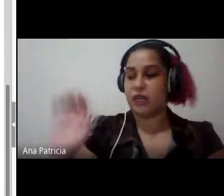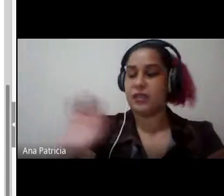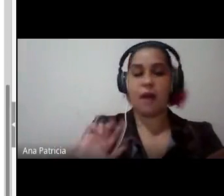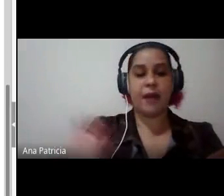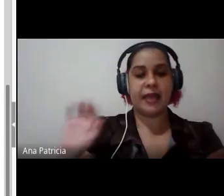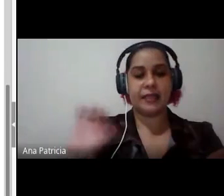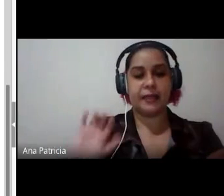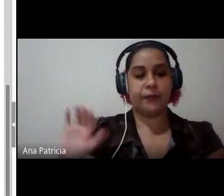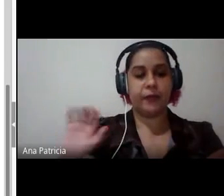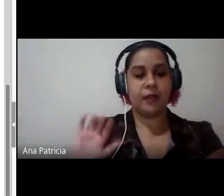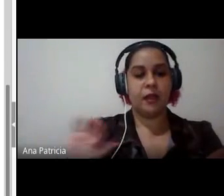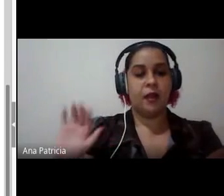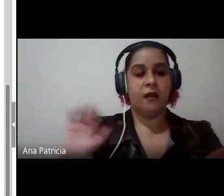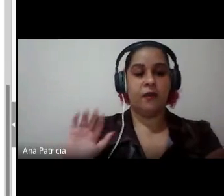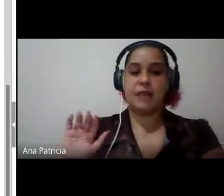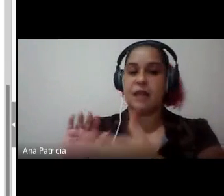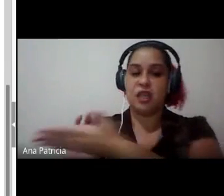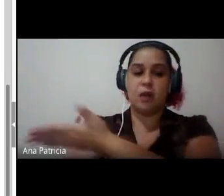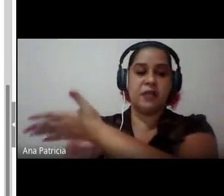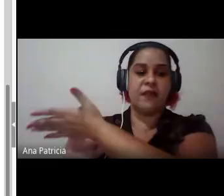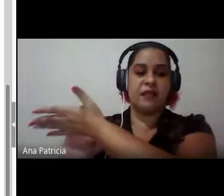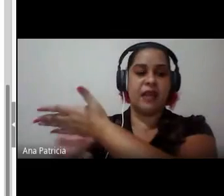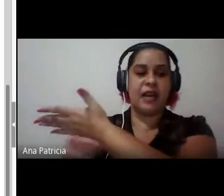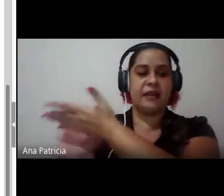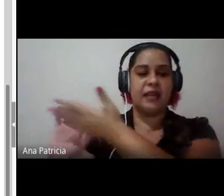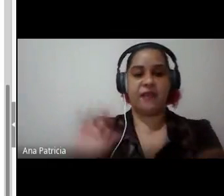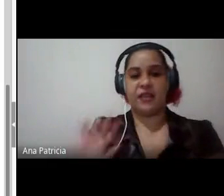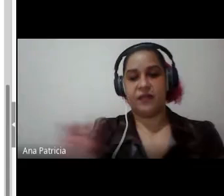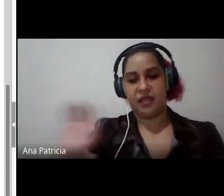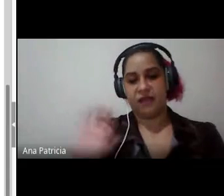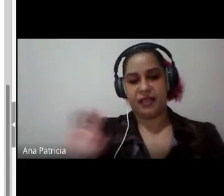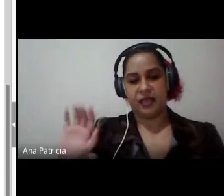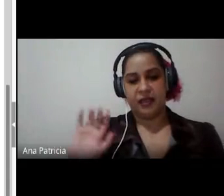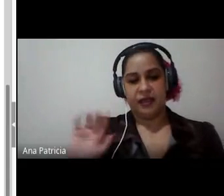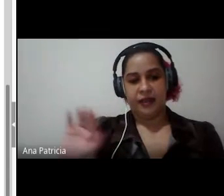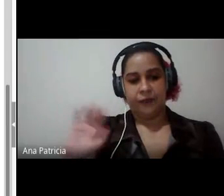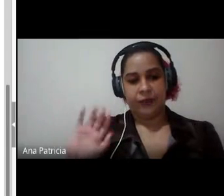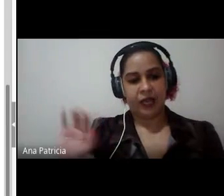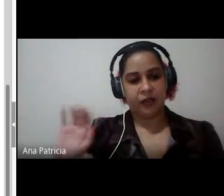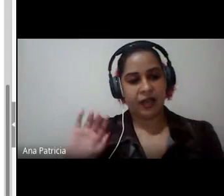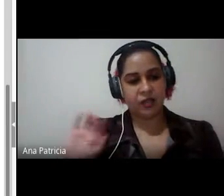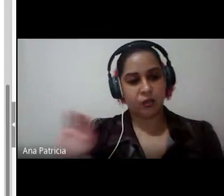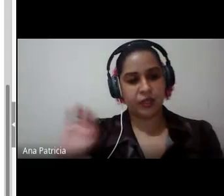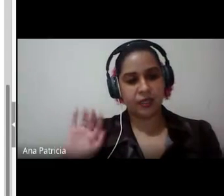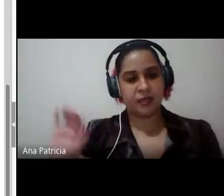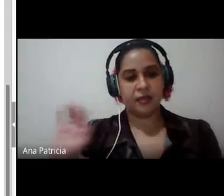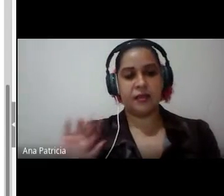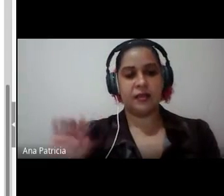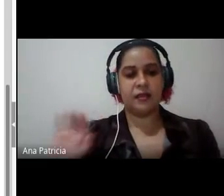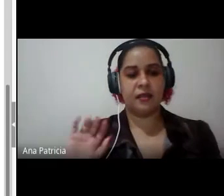que o sinal é esse. Você imagina como se tivesse um teclado aqui na frente, você estivesse teclando várias